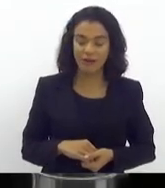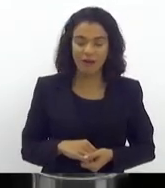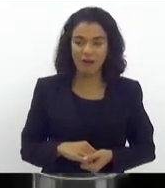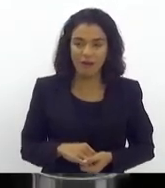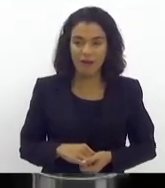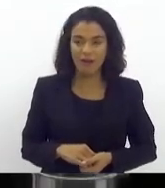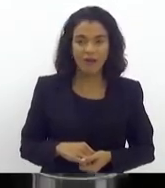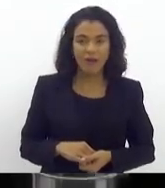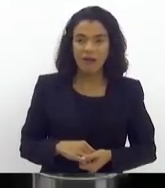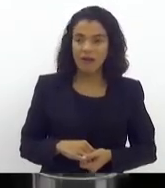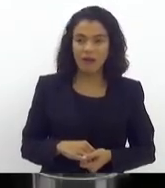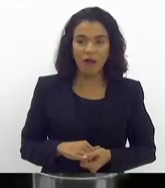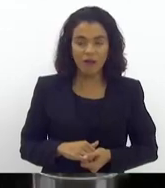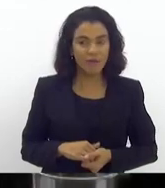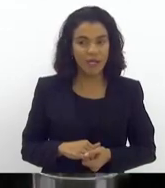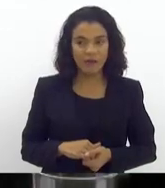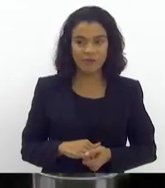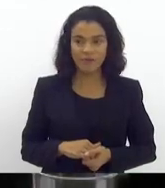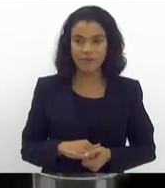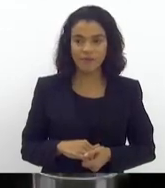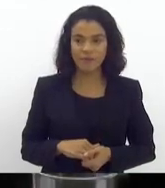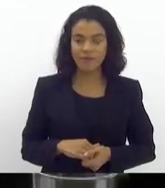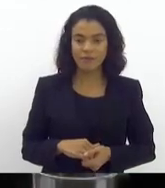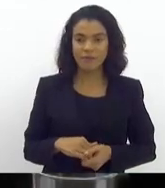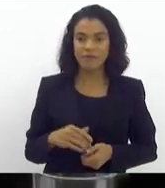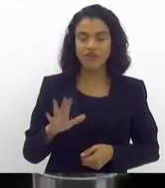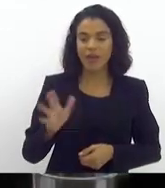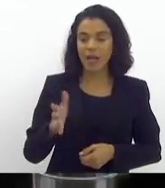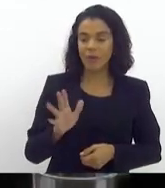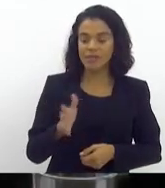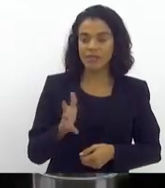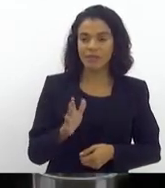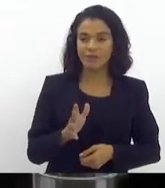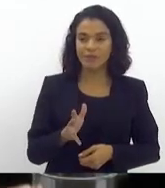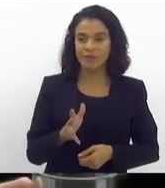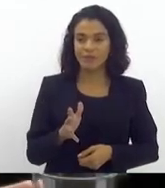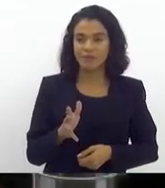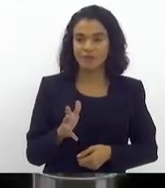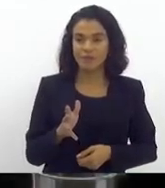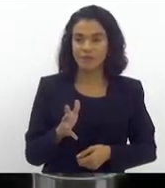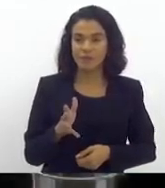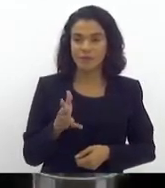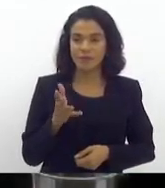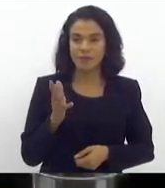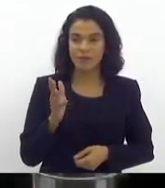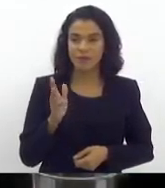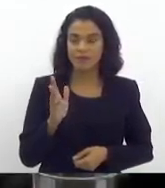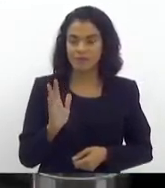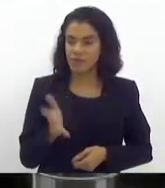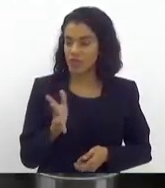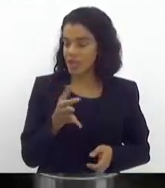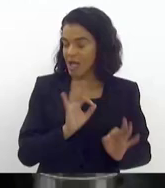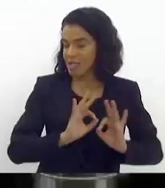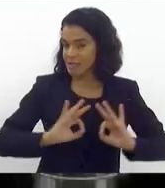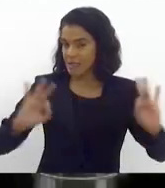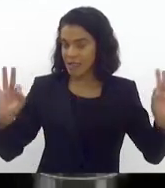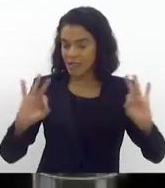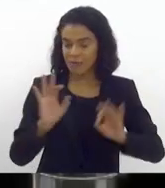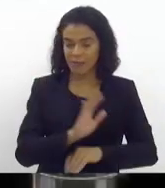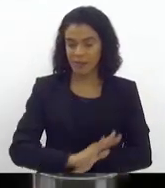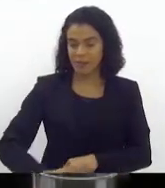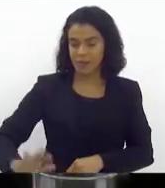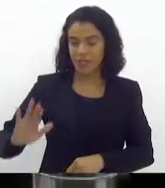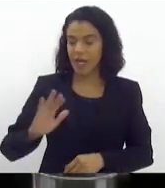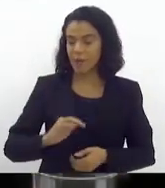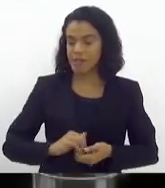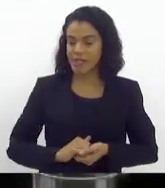da Frida Kahlo. Aliás, eu recomendo. Eu já vi, muito boa. Está excelente. Até para criança,